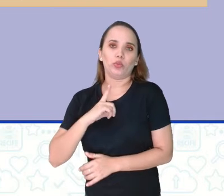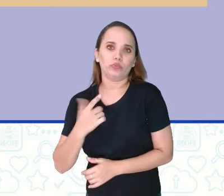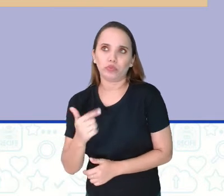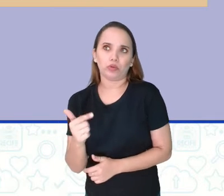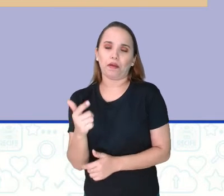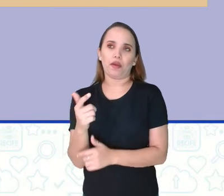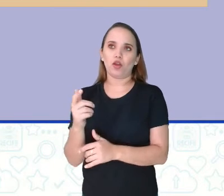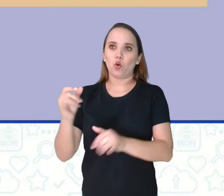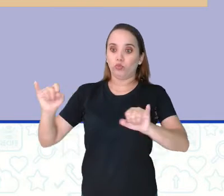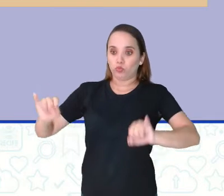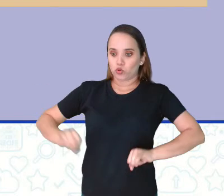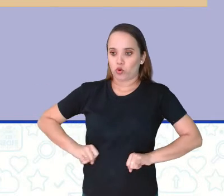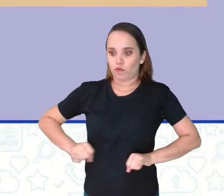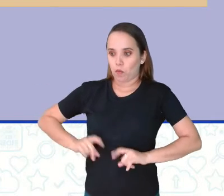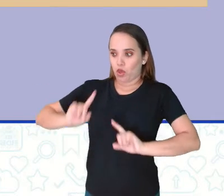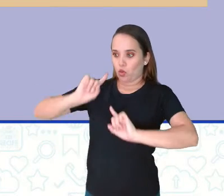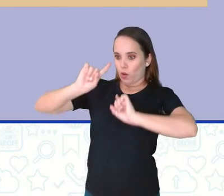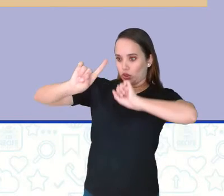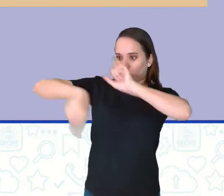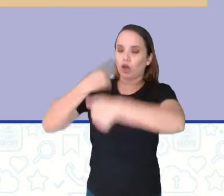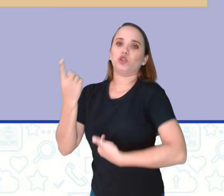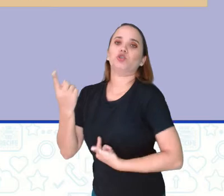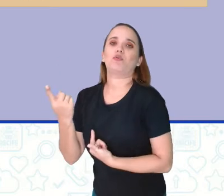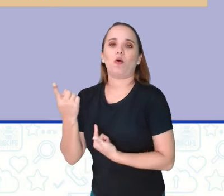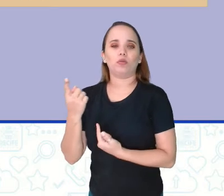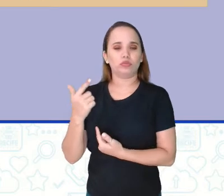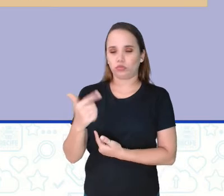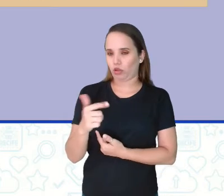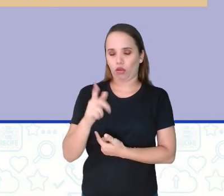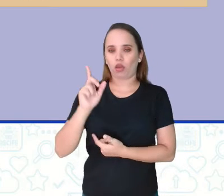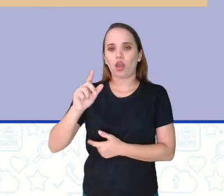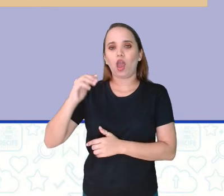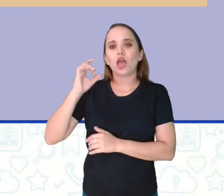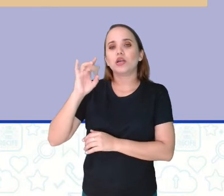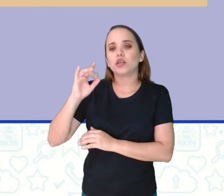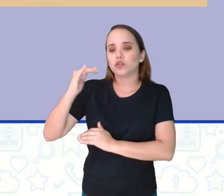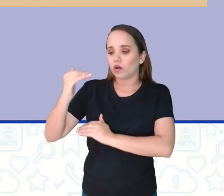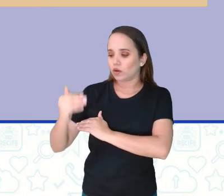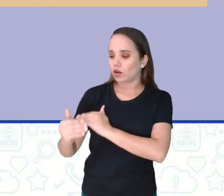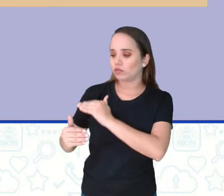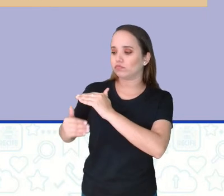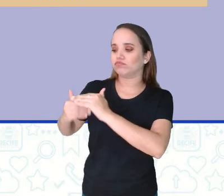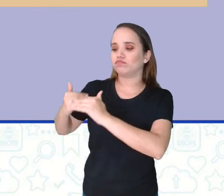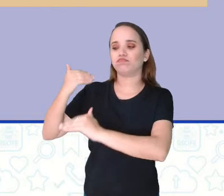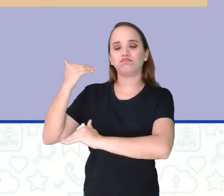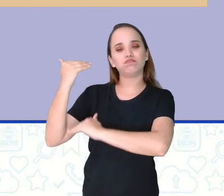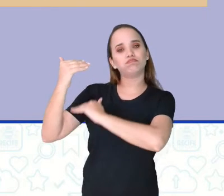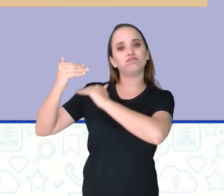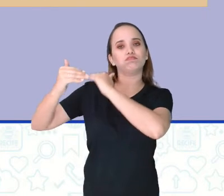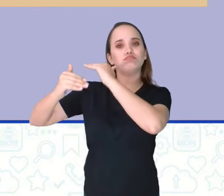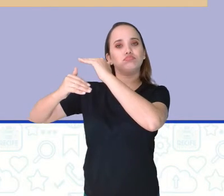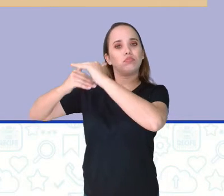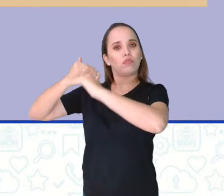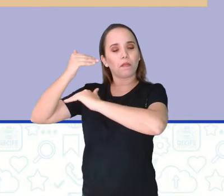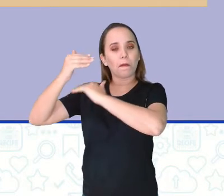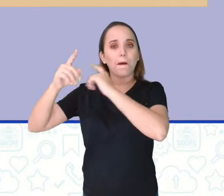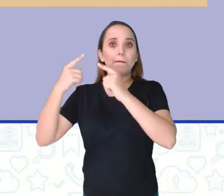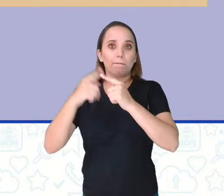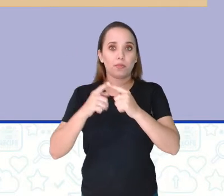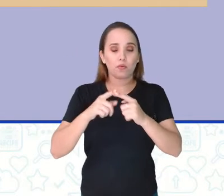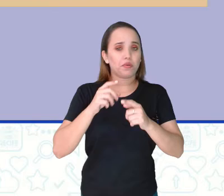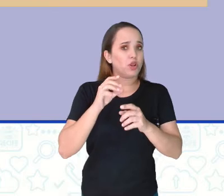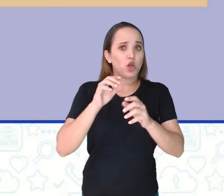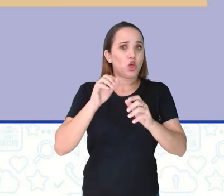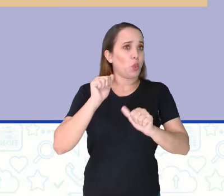uma transformação, ele sofreu uma evolução, um crescimento, mas ele permanece com a mesma característica, né?